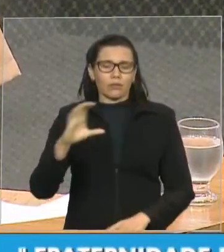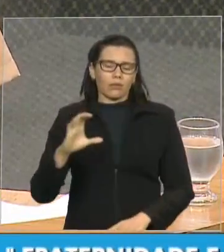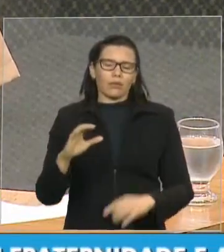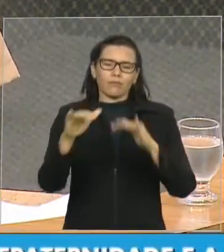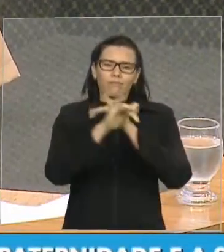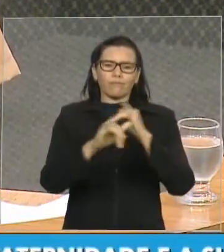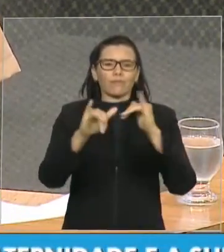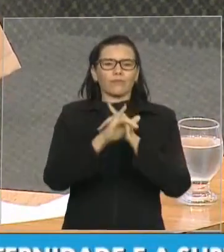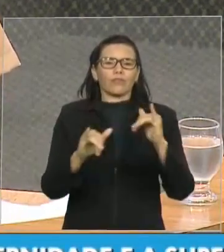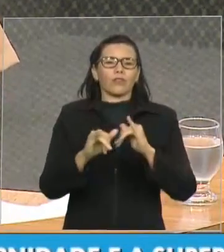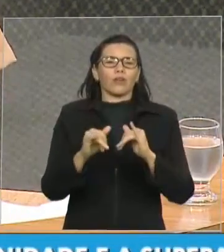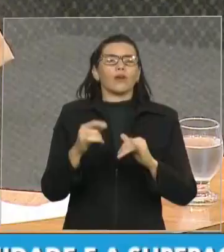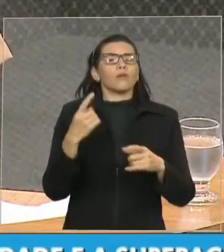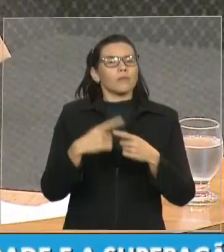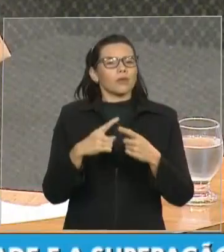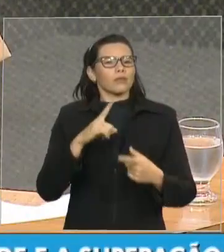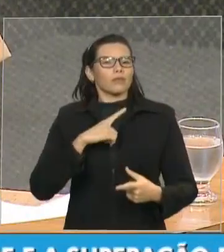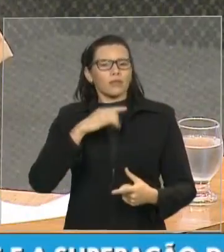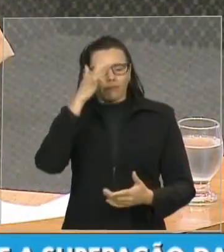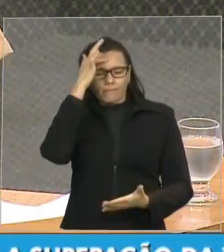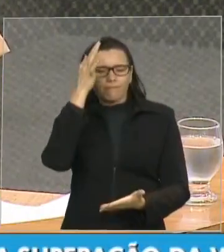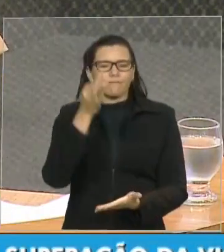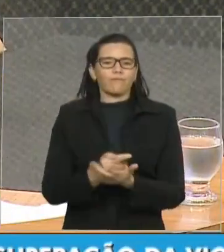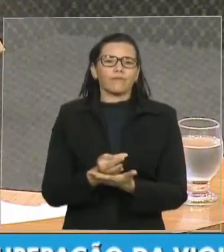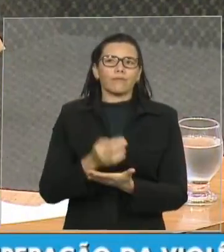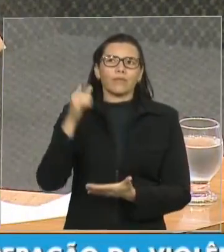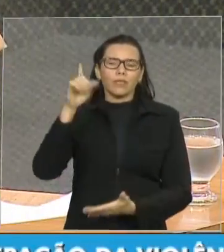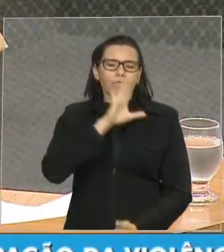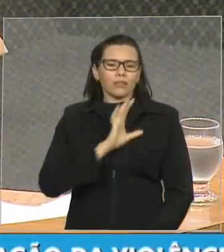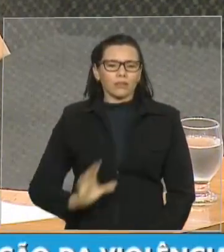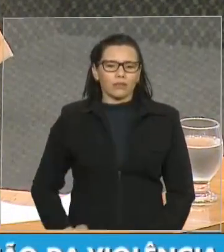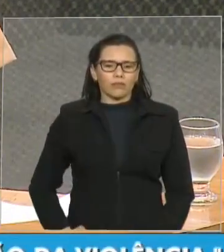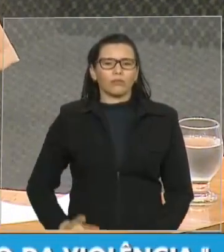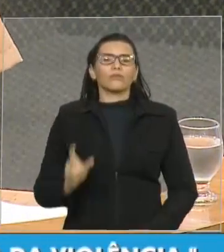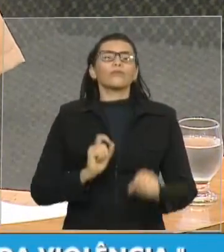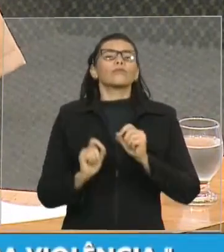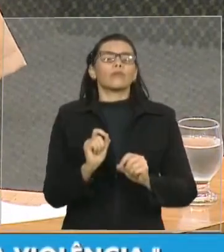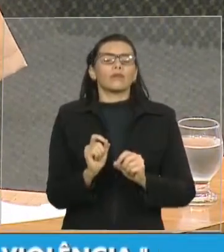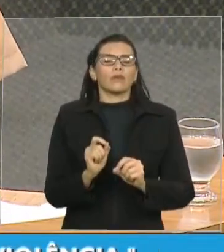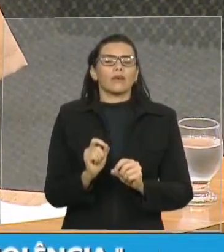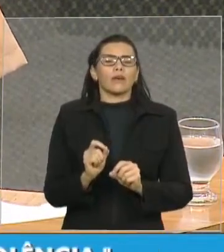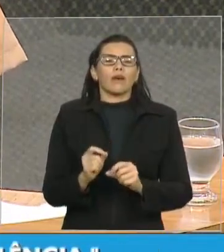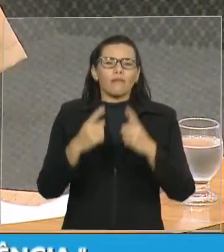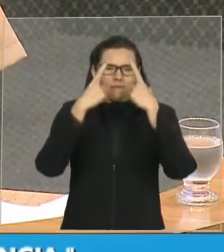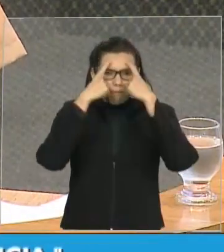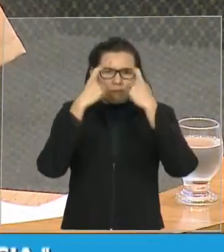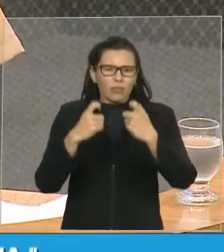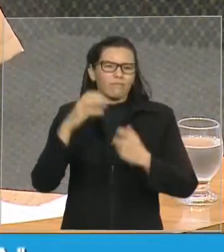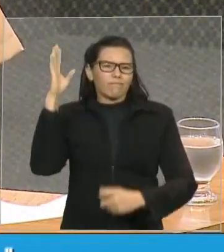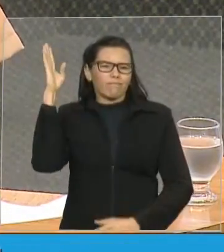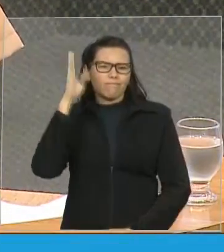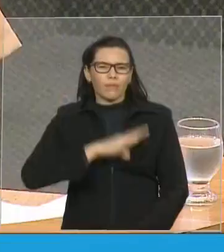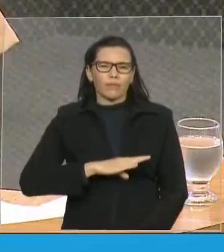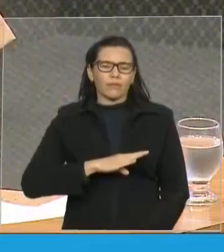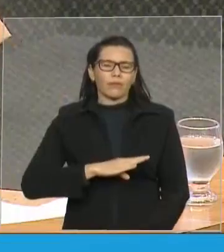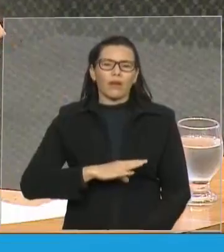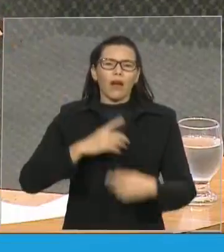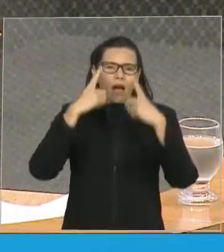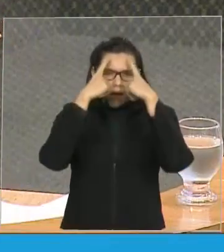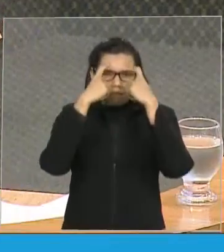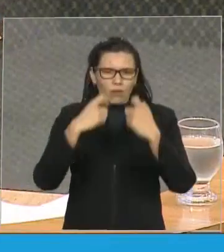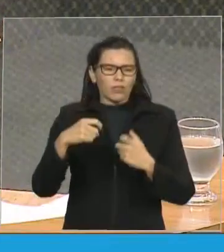consciência da sua missão, que a violência é um mal, que a violência é inaceitável como solução para